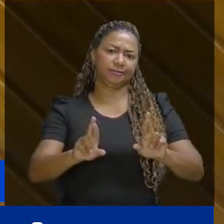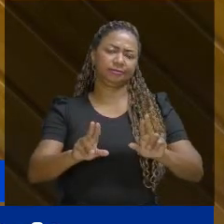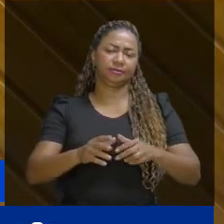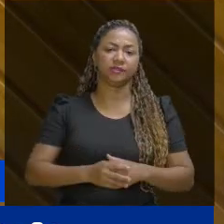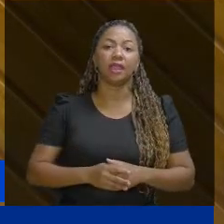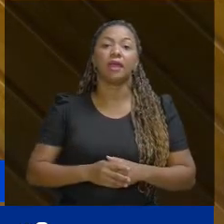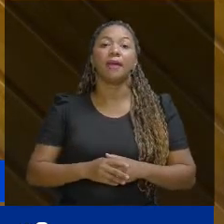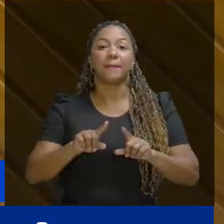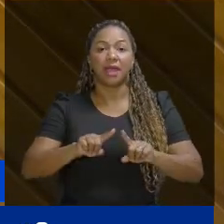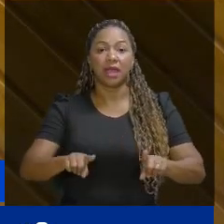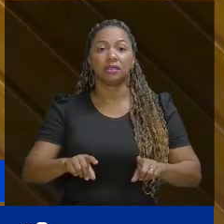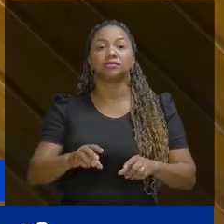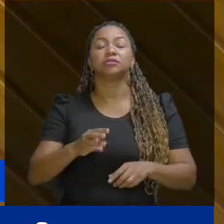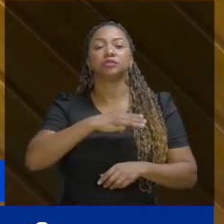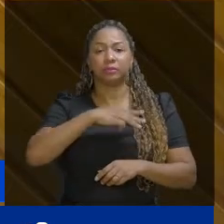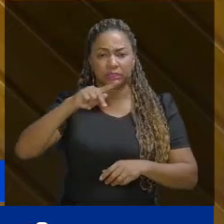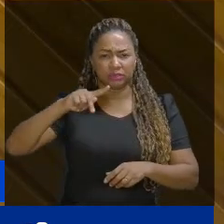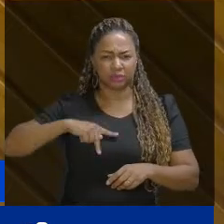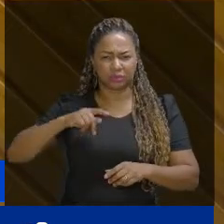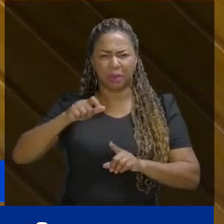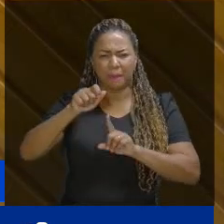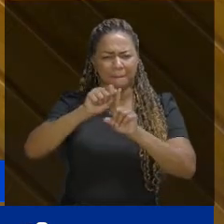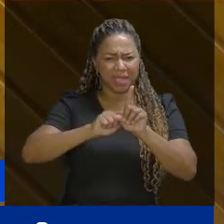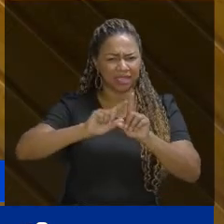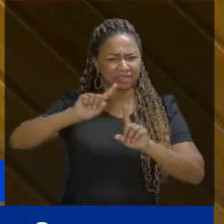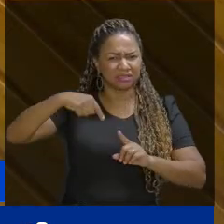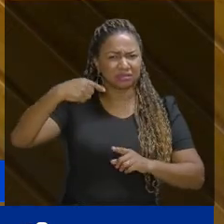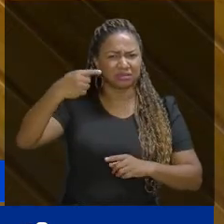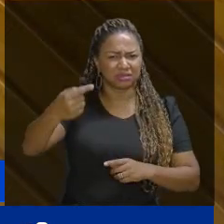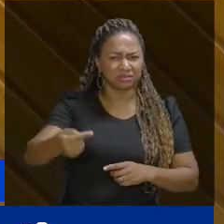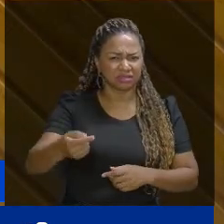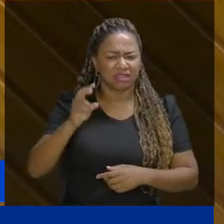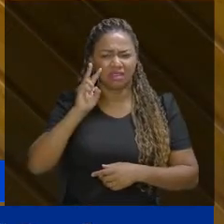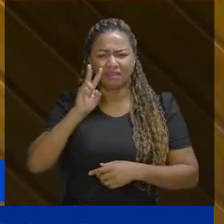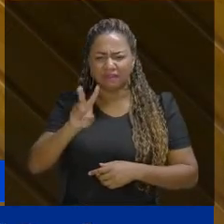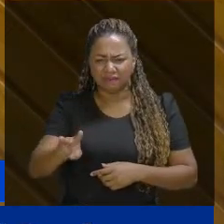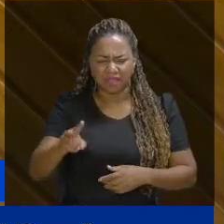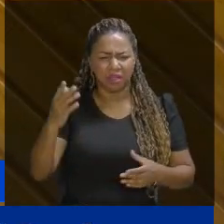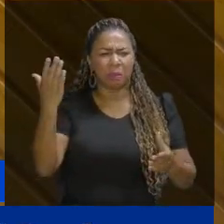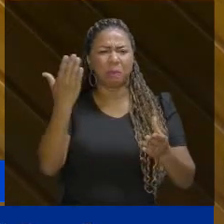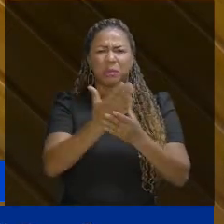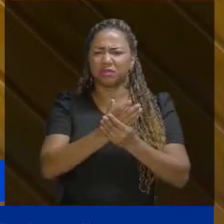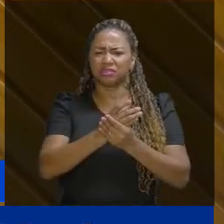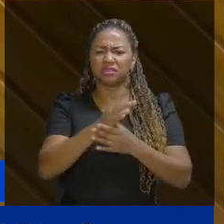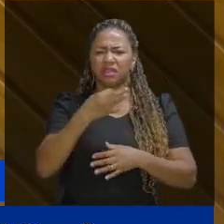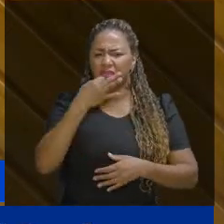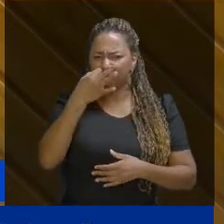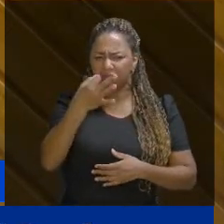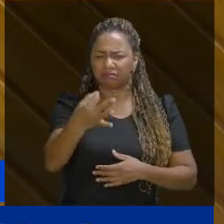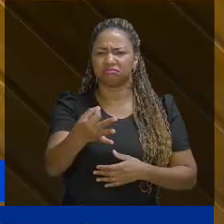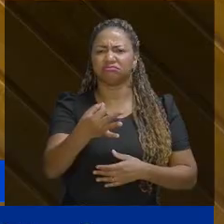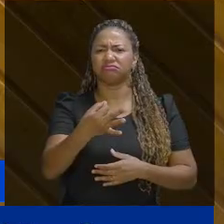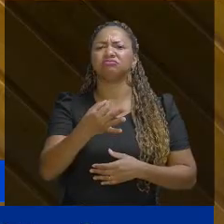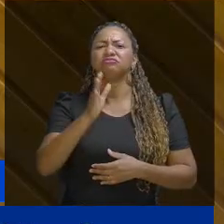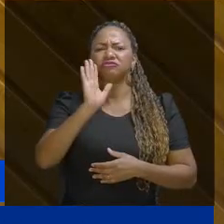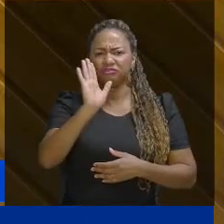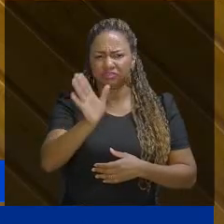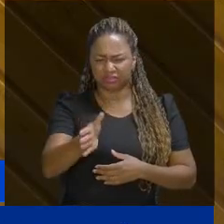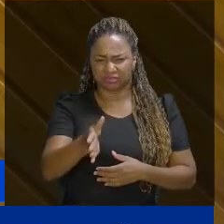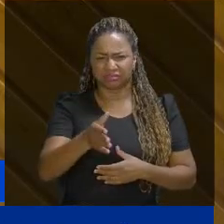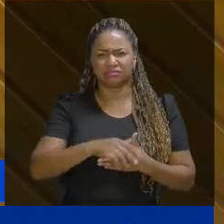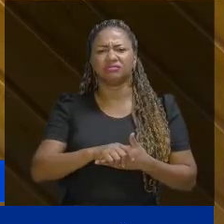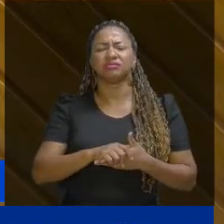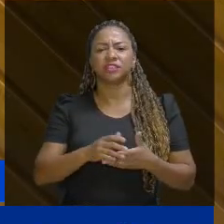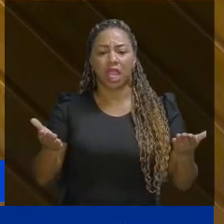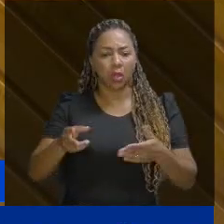Agora, o Ministério Público, meses depois, quando vê que o processo já teve, inclusive, um parecer lá no Tribunal Superior Eleitoral,